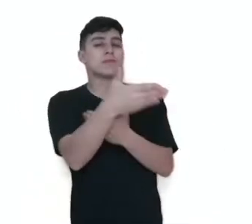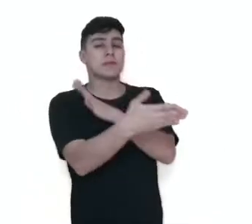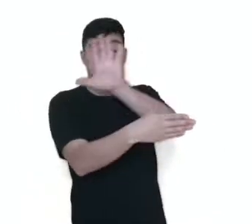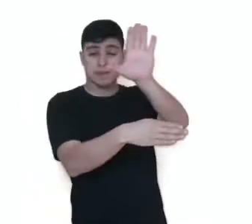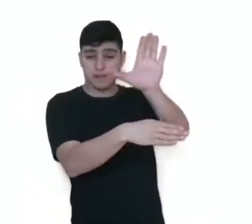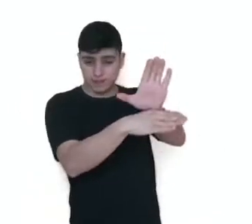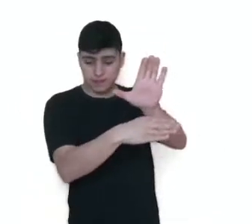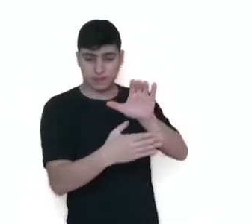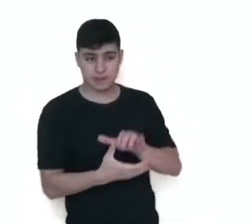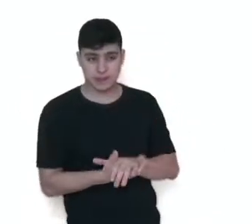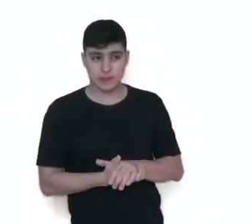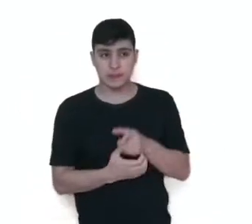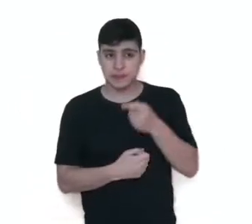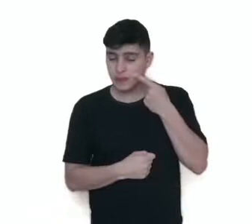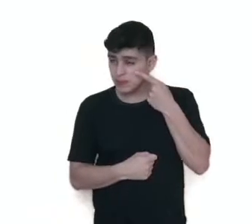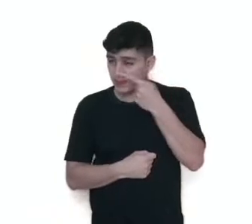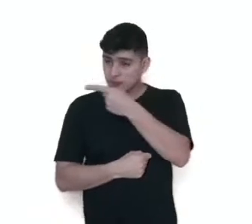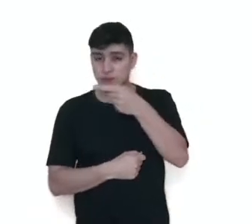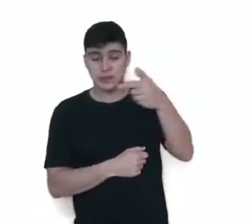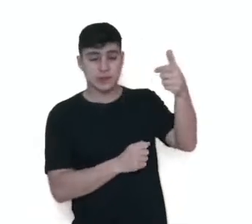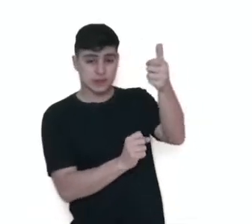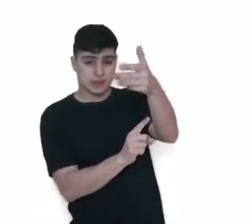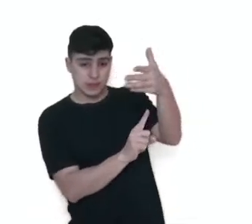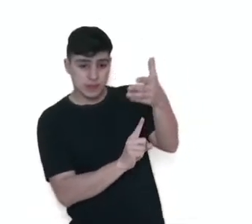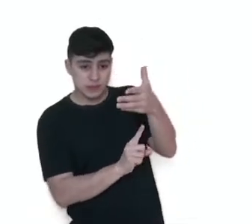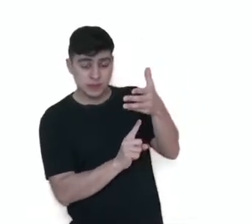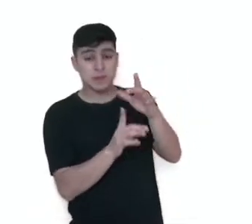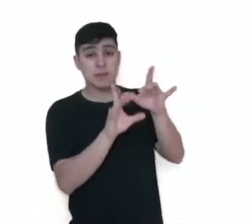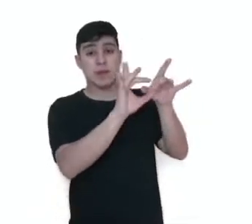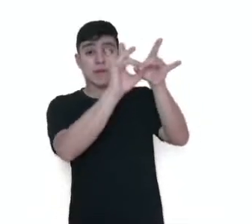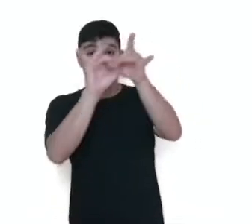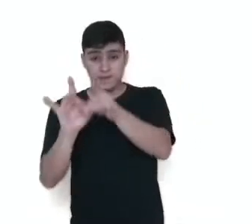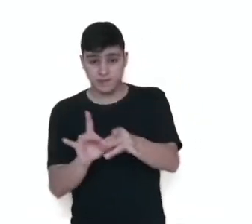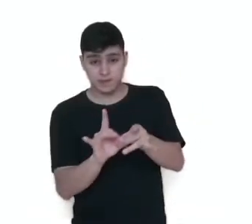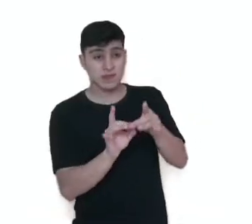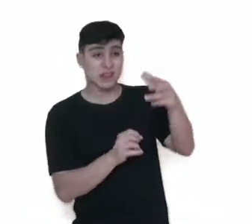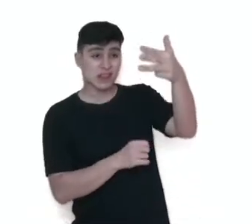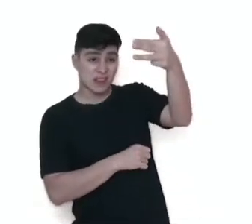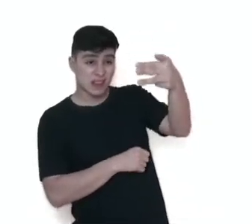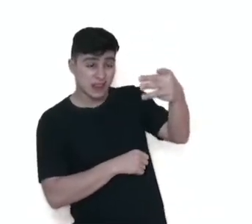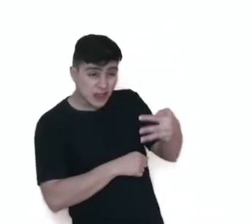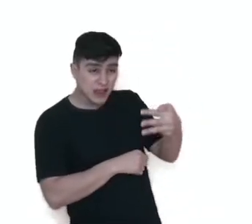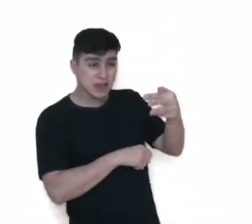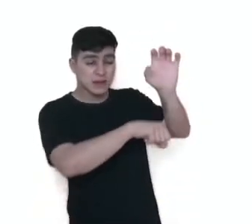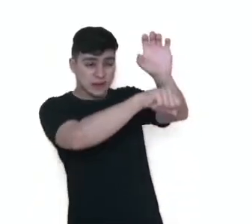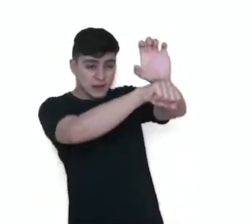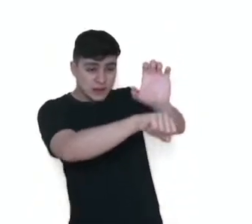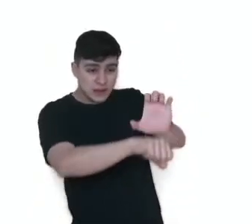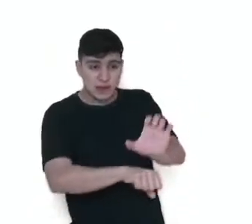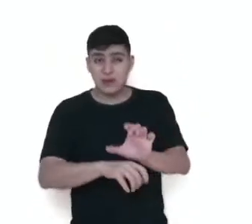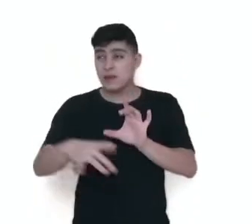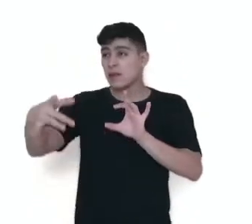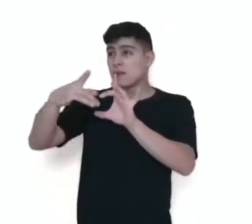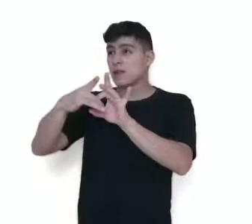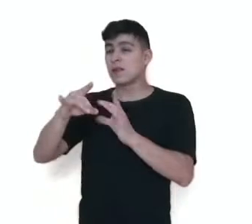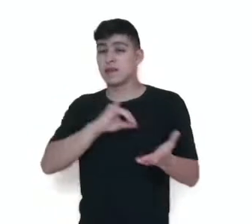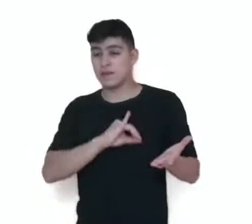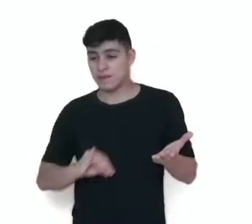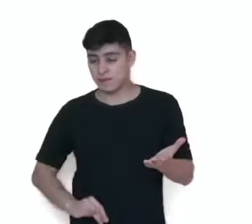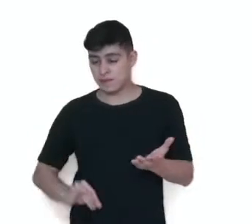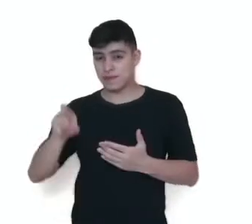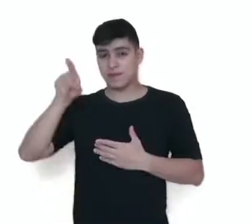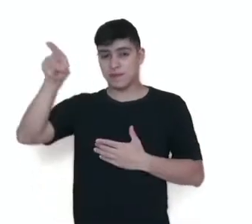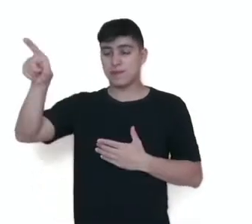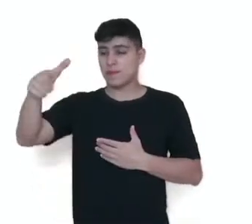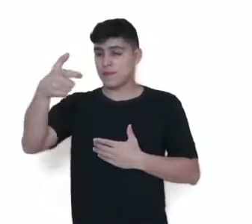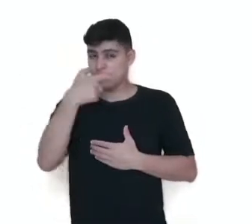a gente tem a bandeira da grande união, entre as colônias e o Império Britânico, adoção em 3 de